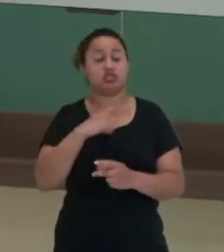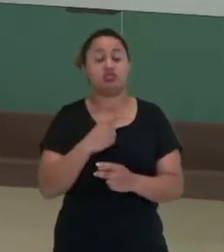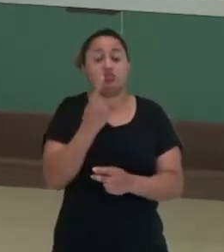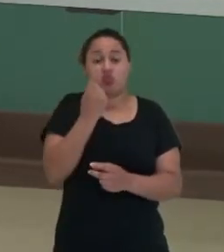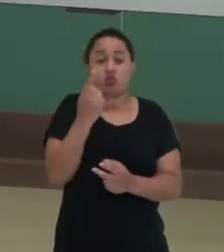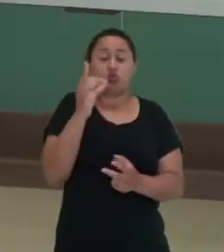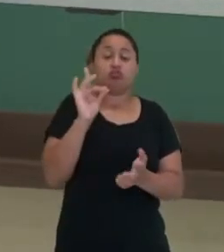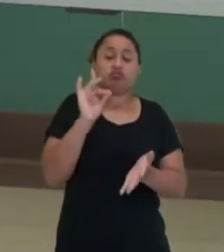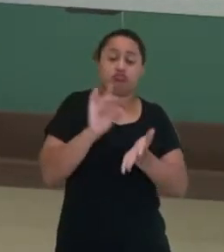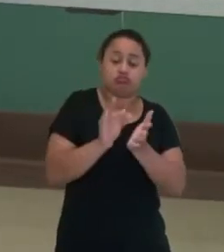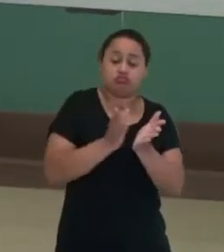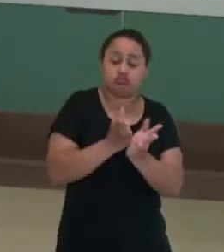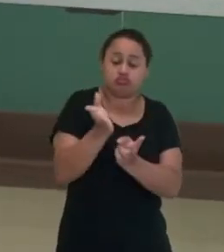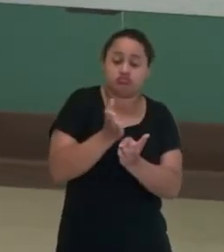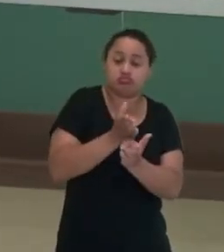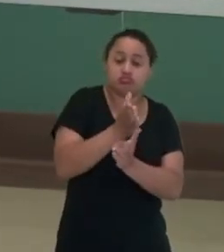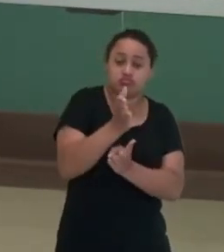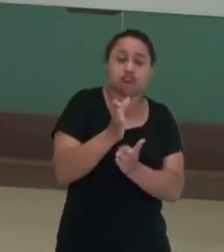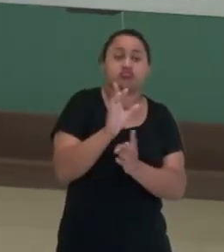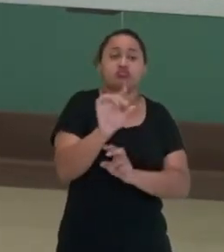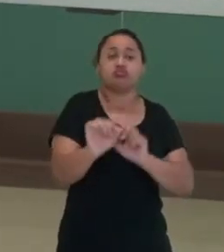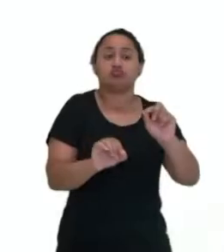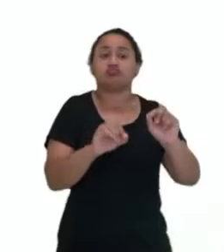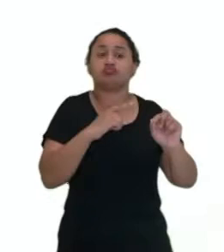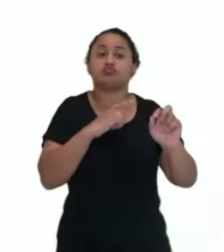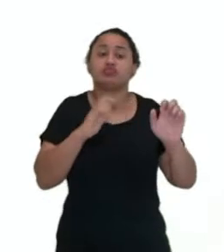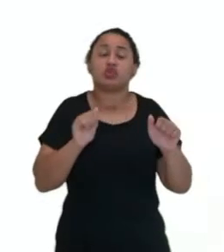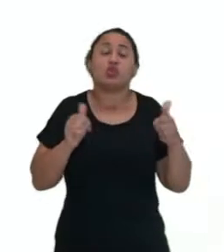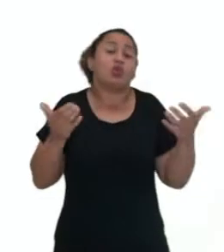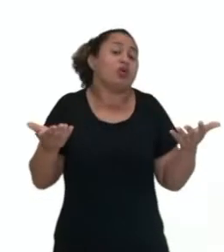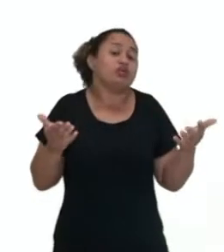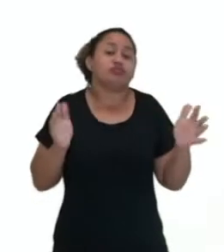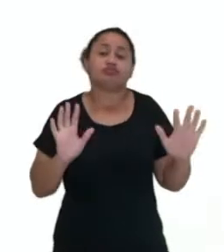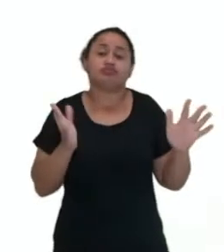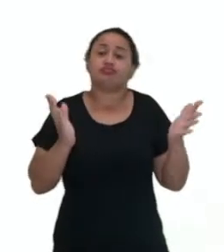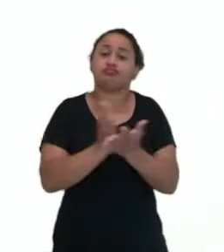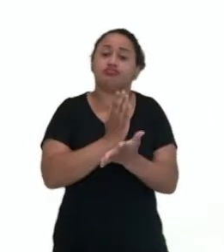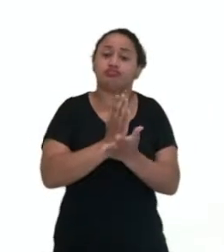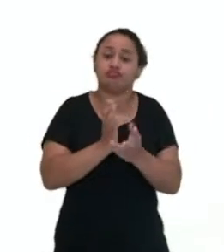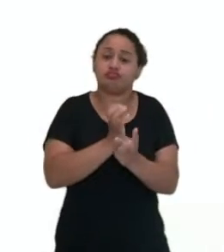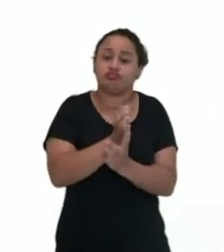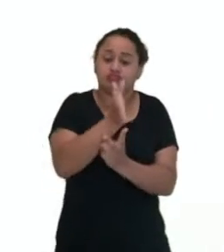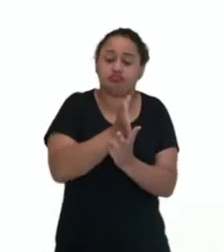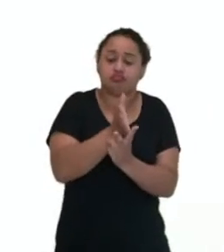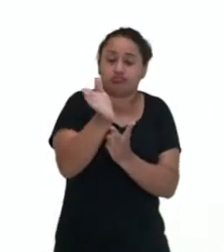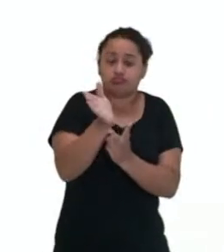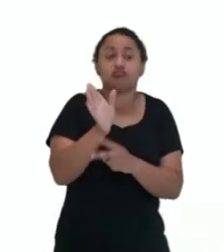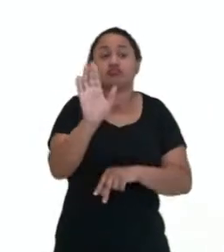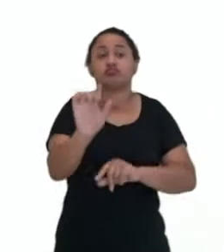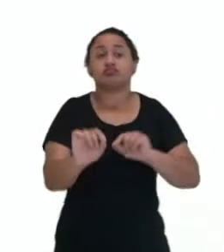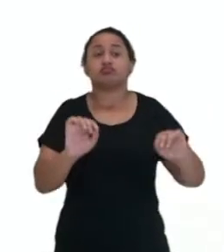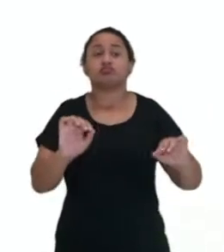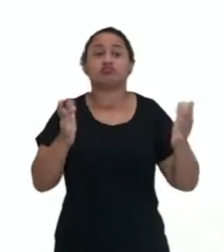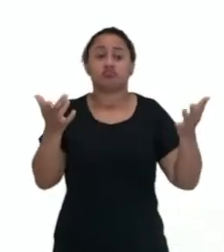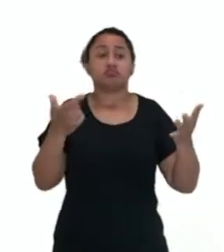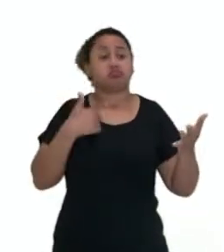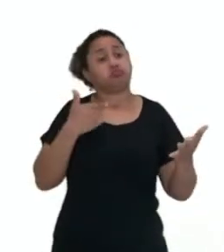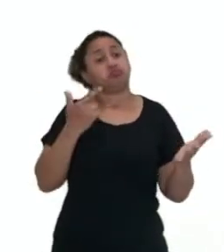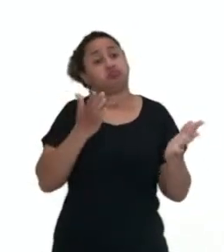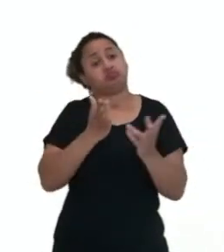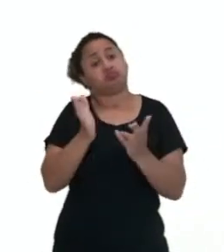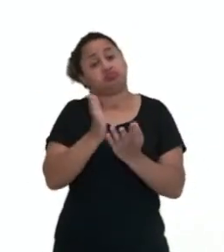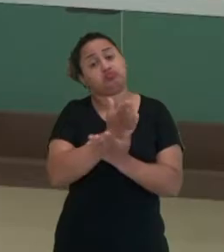comum entre hominídeos e chimpanzés. E quando que isso aconteceu? Pesquisas indicam que linhagens de chimpanzés e